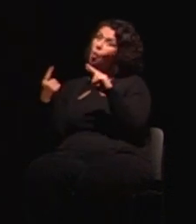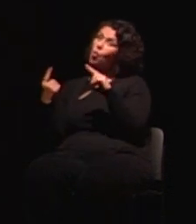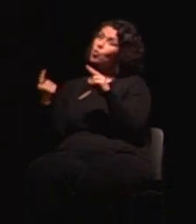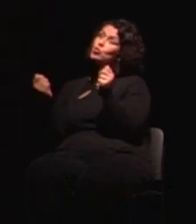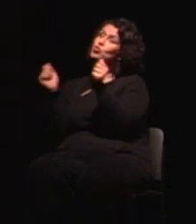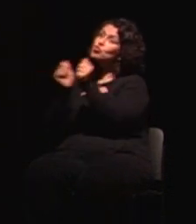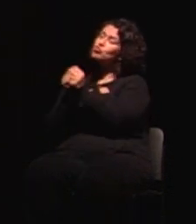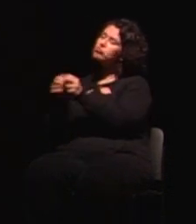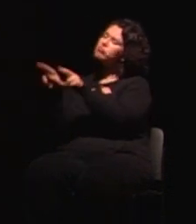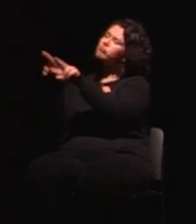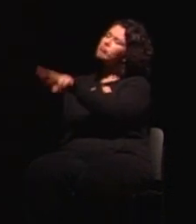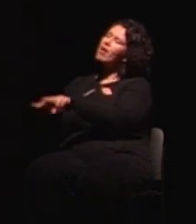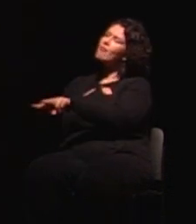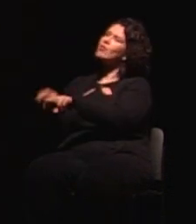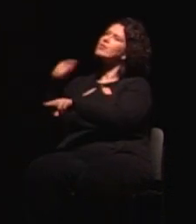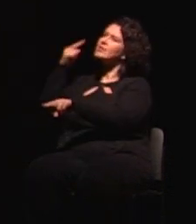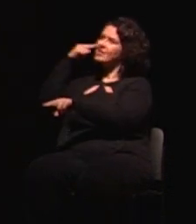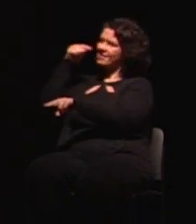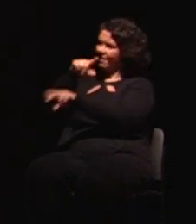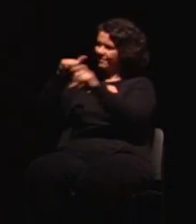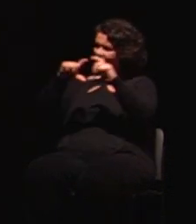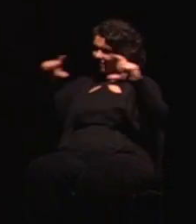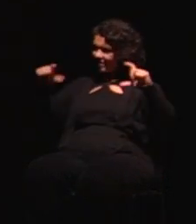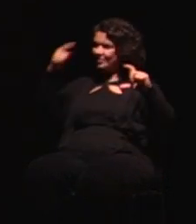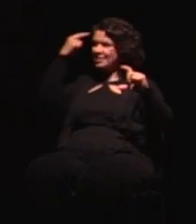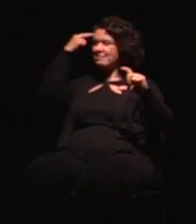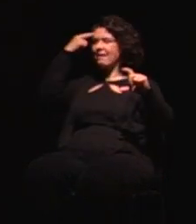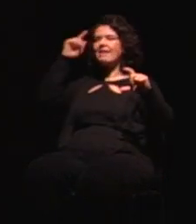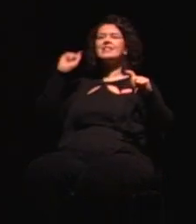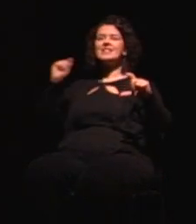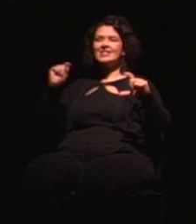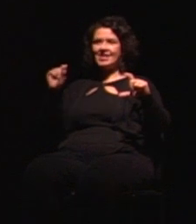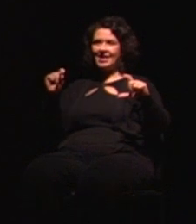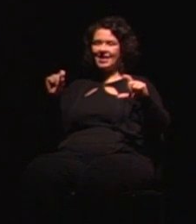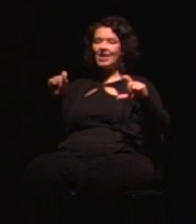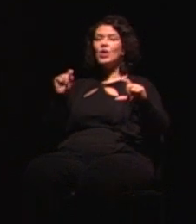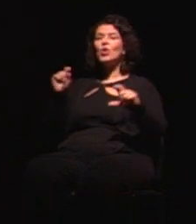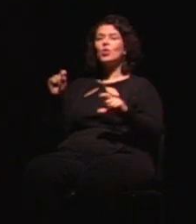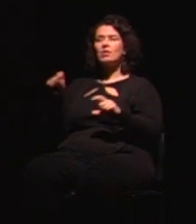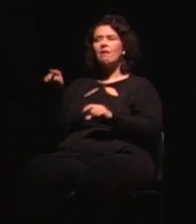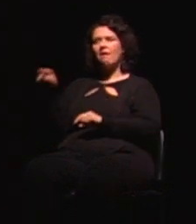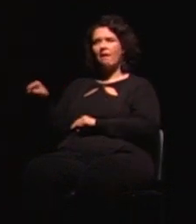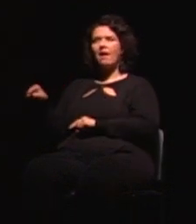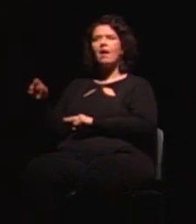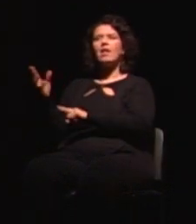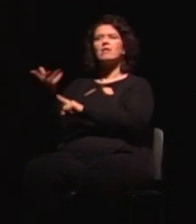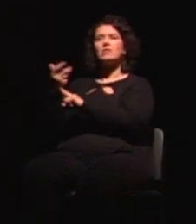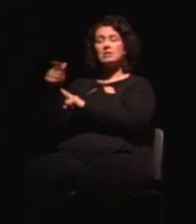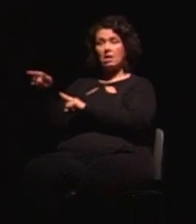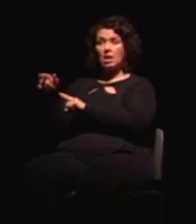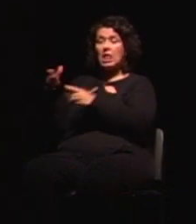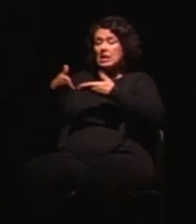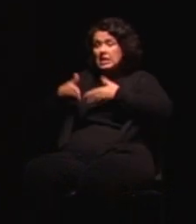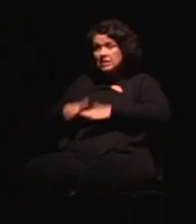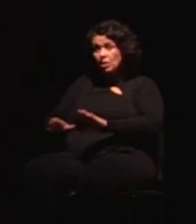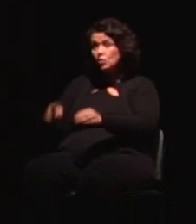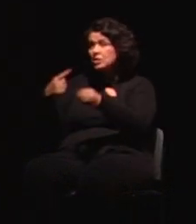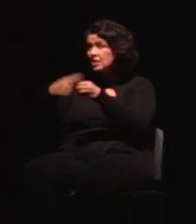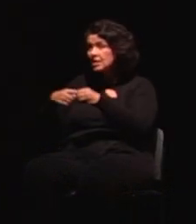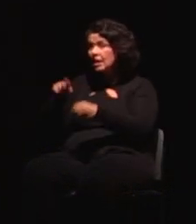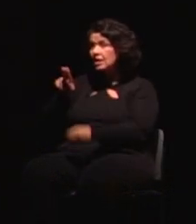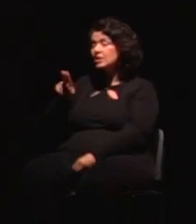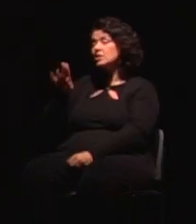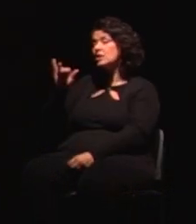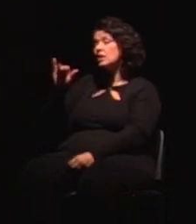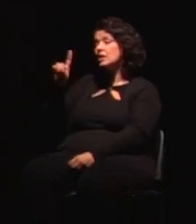vão repensar que a Estefânia, nascida em Gdansk, uma mulher comum,